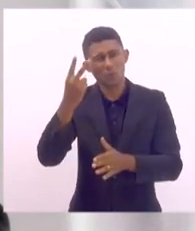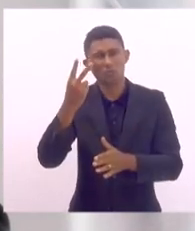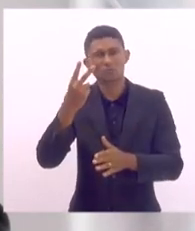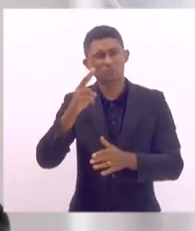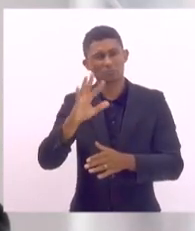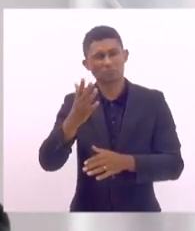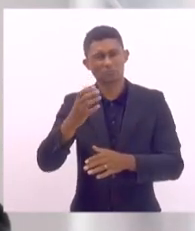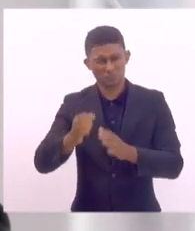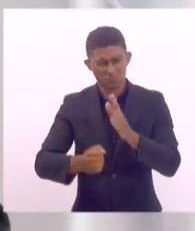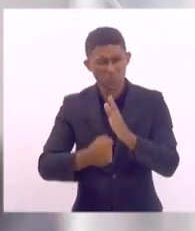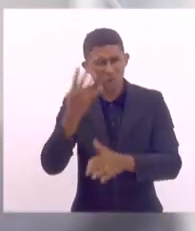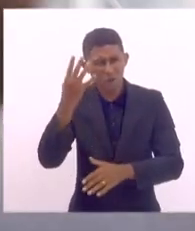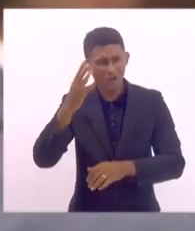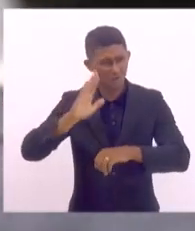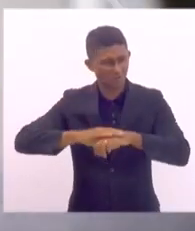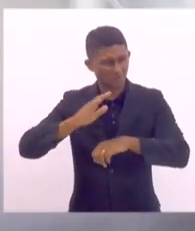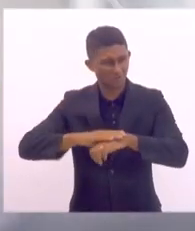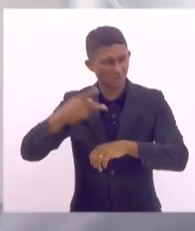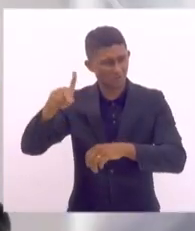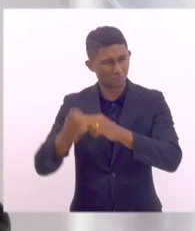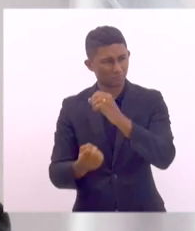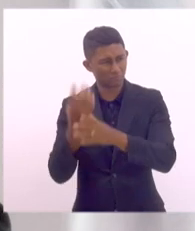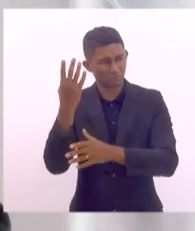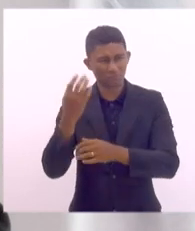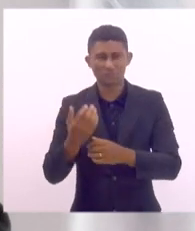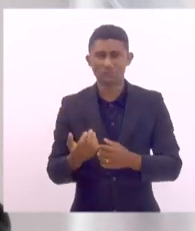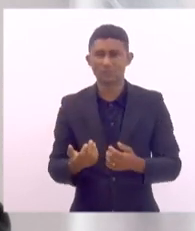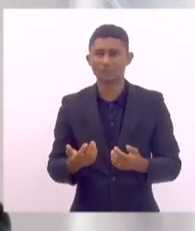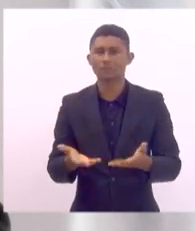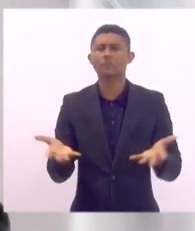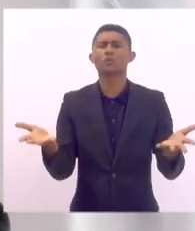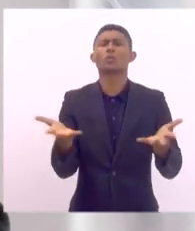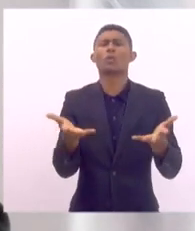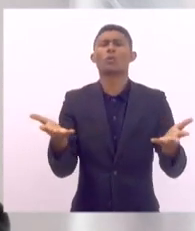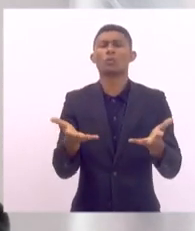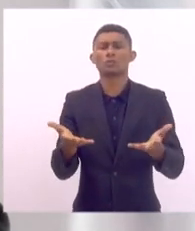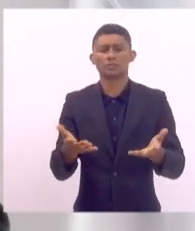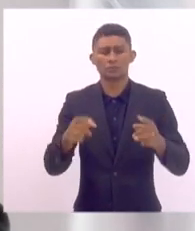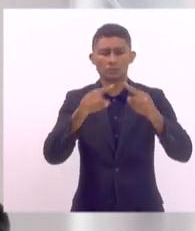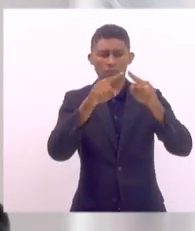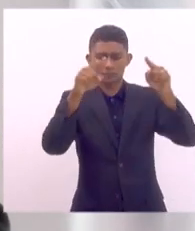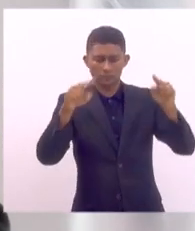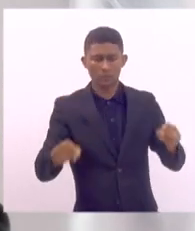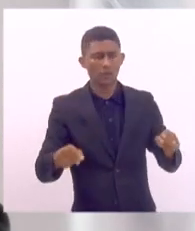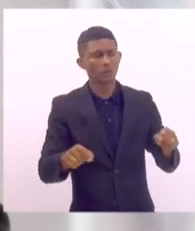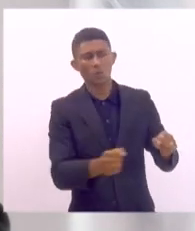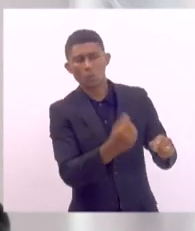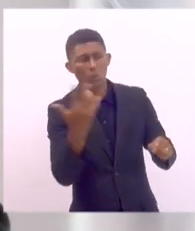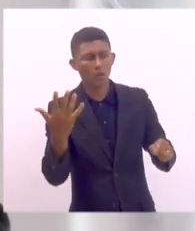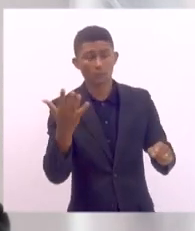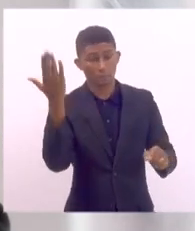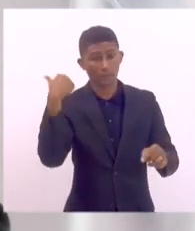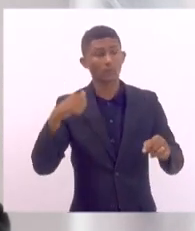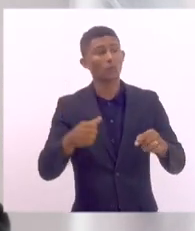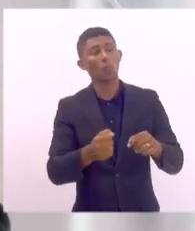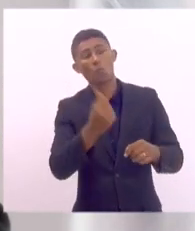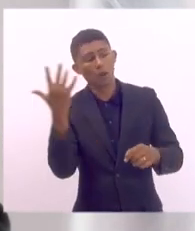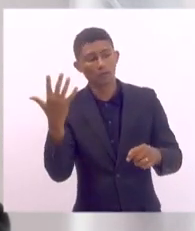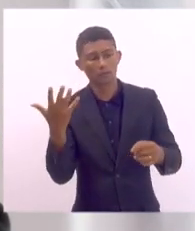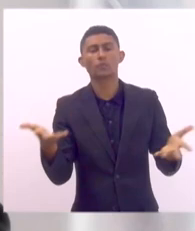que... Quatro PDVs? Agora, eu quero saber assim, hoje, quanto tínhamos de servidores e quanto tem hoje de funcionários?